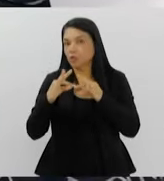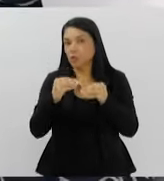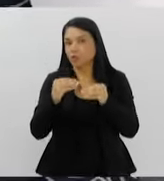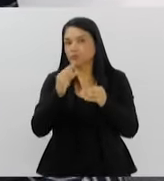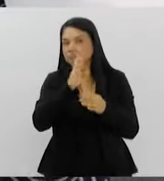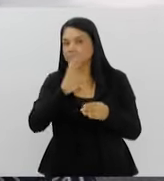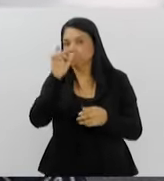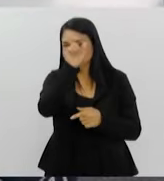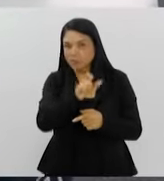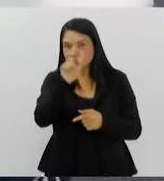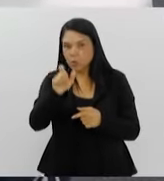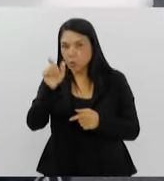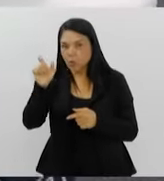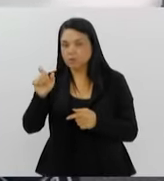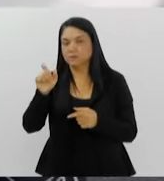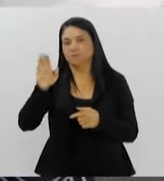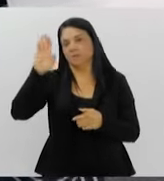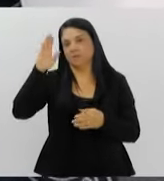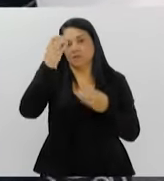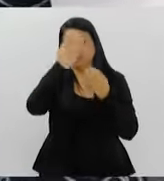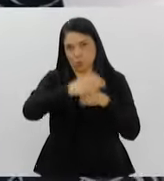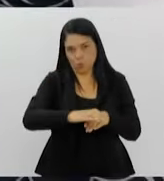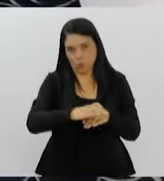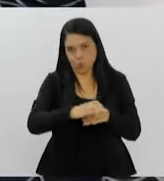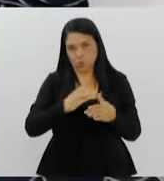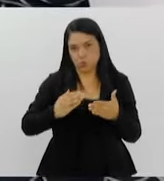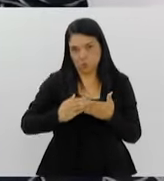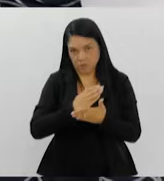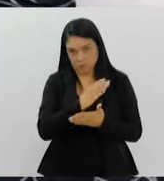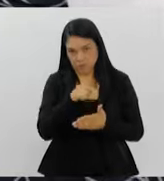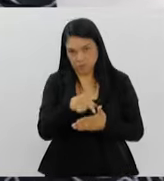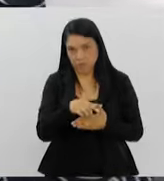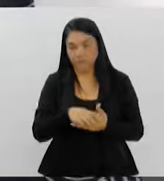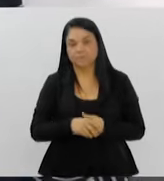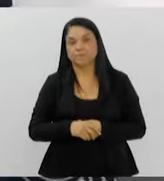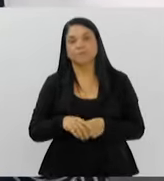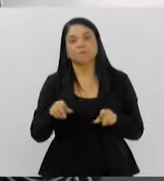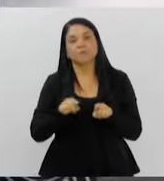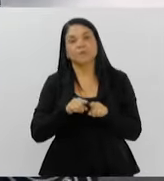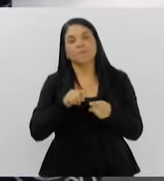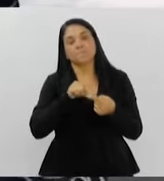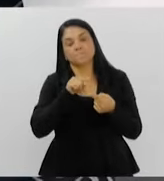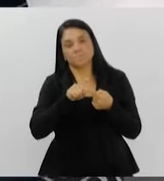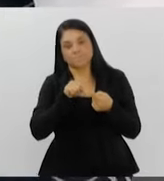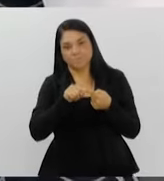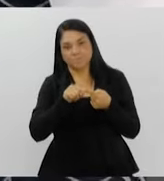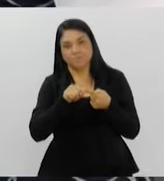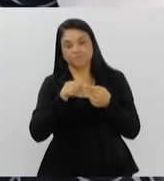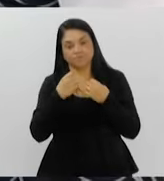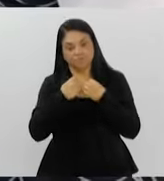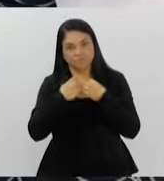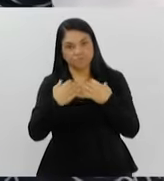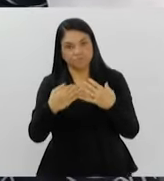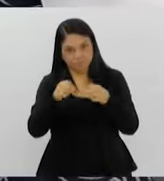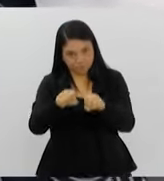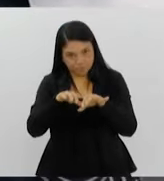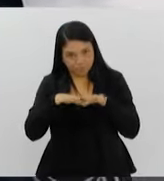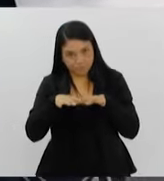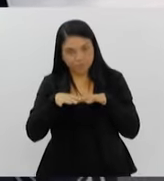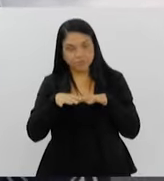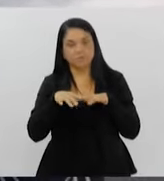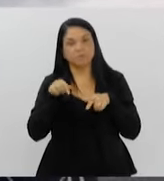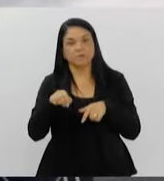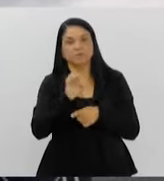participaram daquele concurso específico então primeiro enaltecer que o Parlamento Fluminense tá